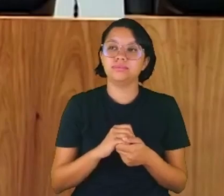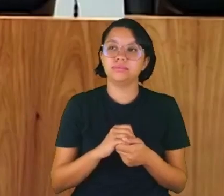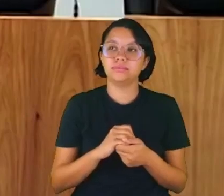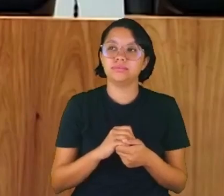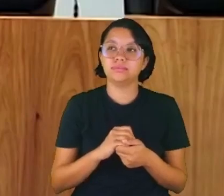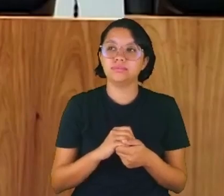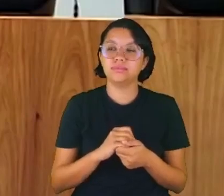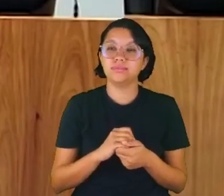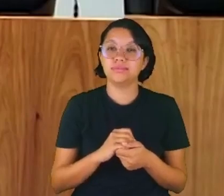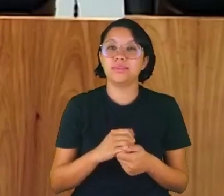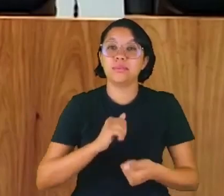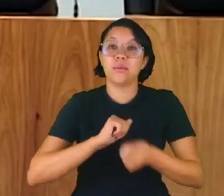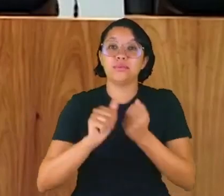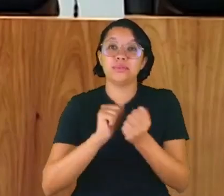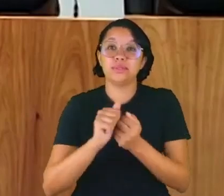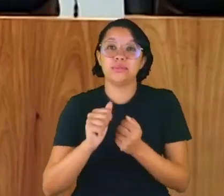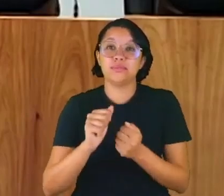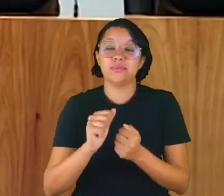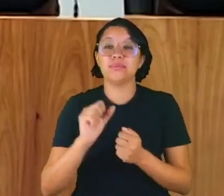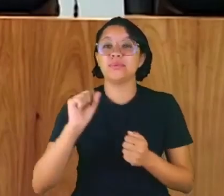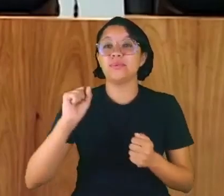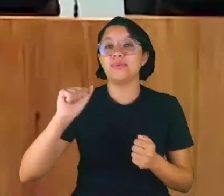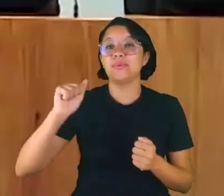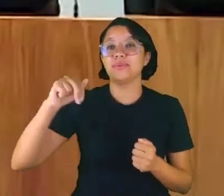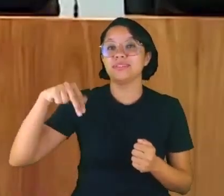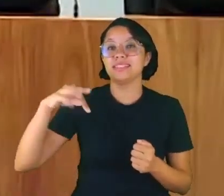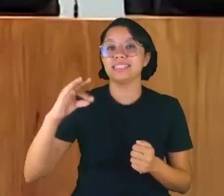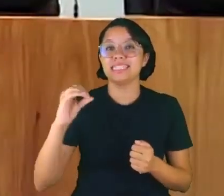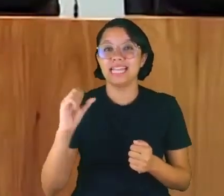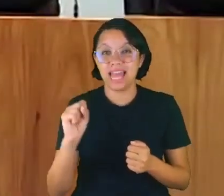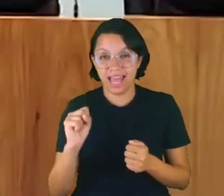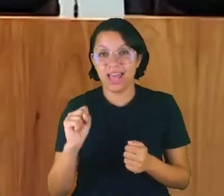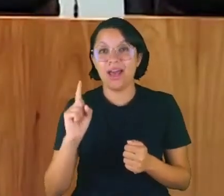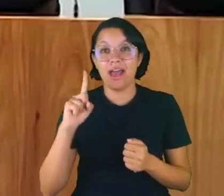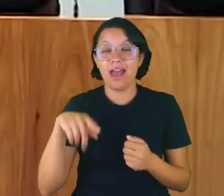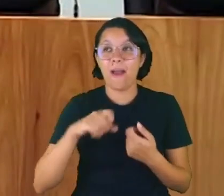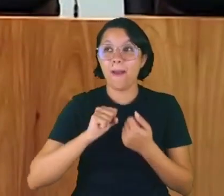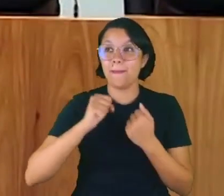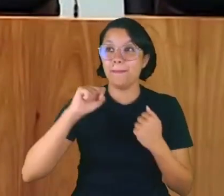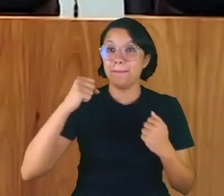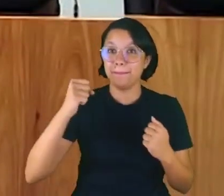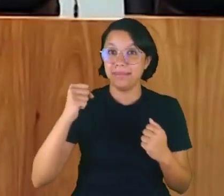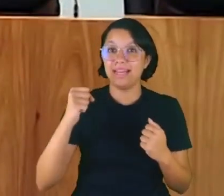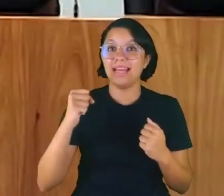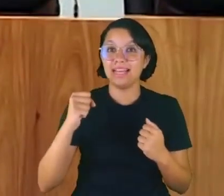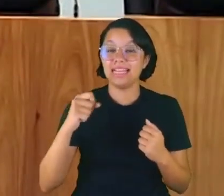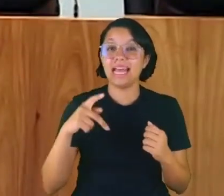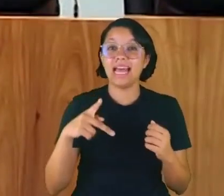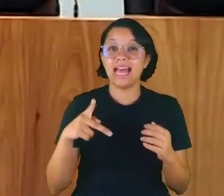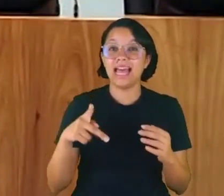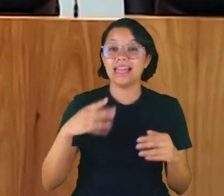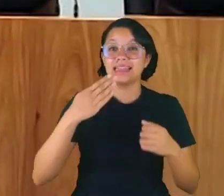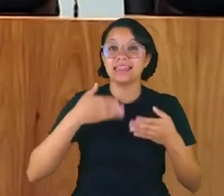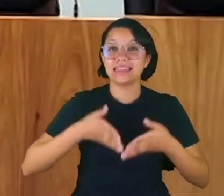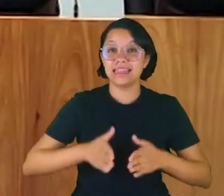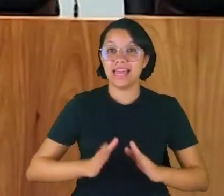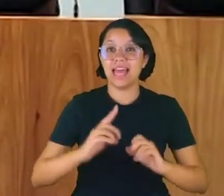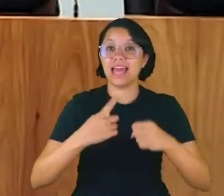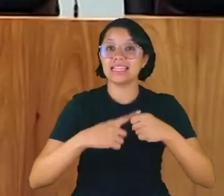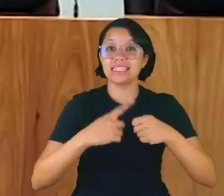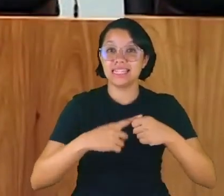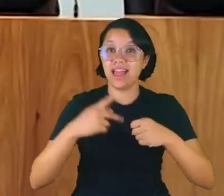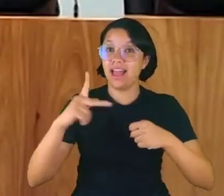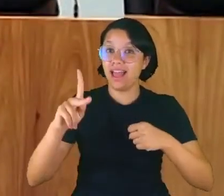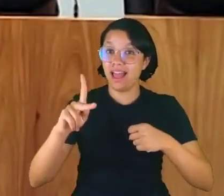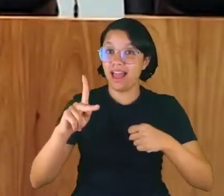é santista, são uma grande... nascido no Santos, torcedor do Santos,